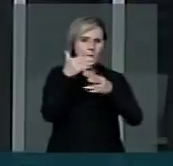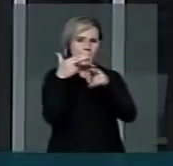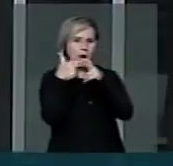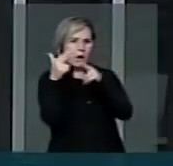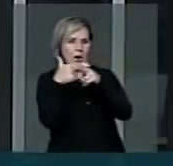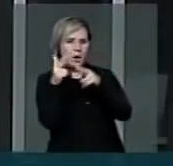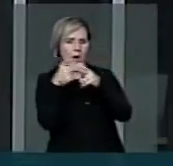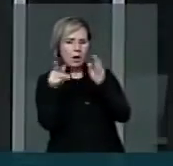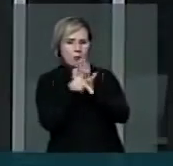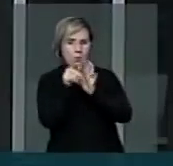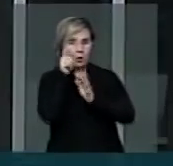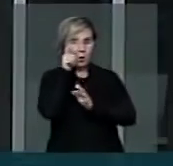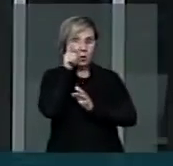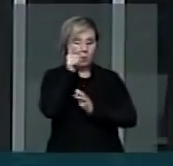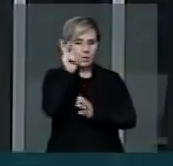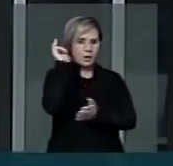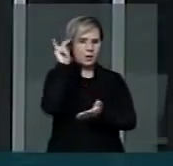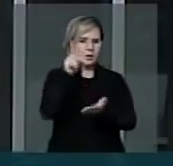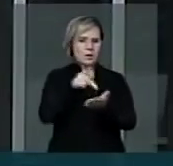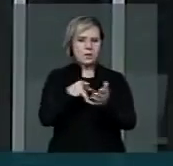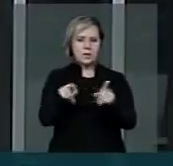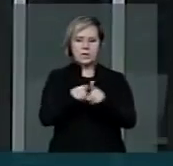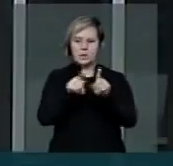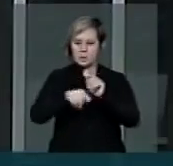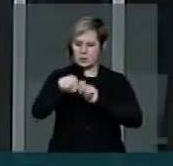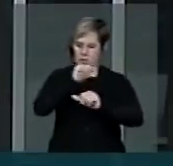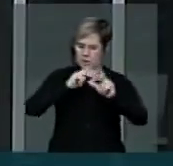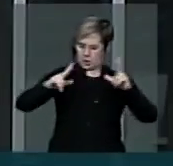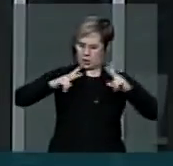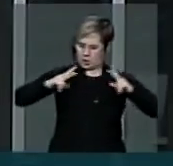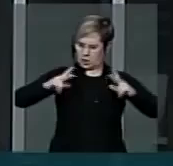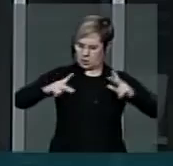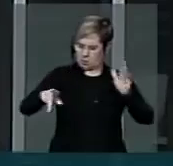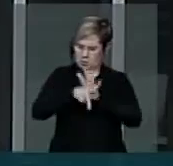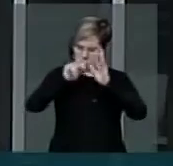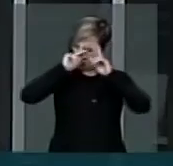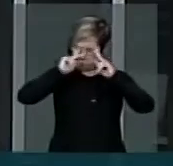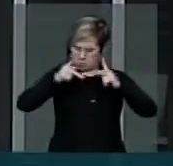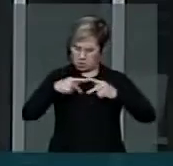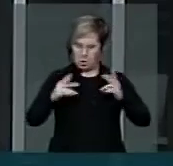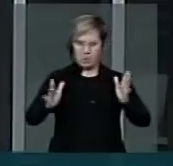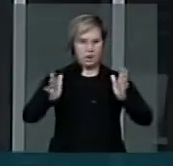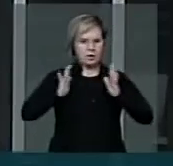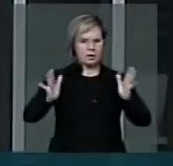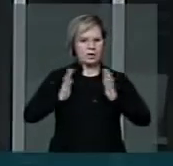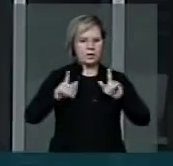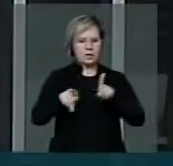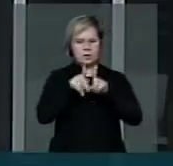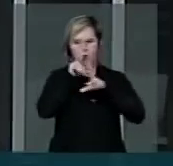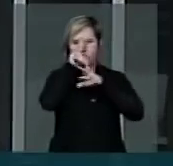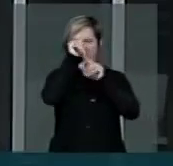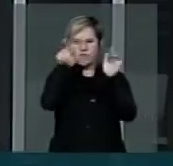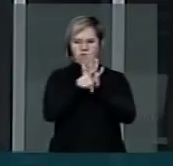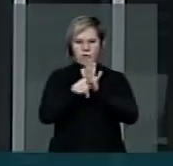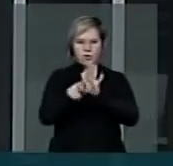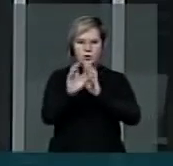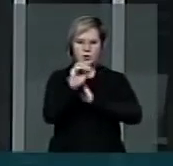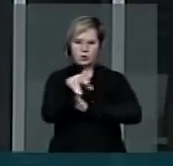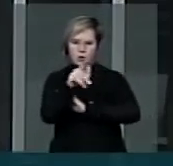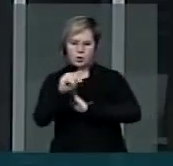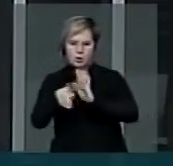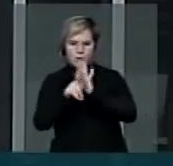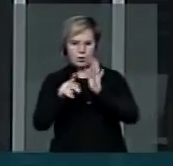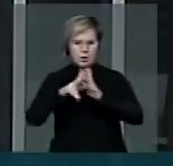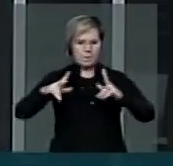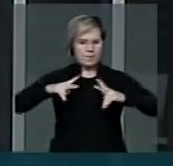seus interesses reais de enriquecimento privado, de fortalecimento dos seus organismos não governamentais privados